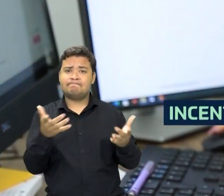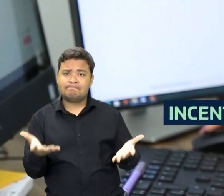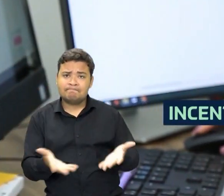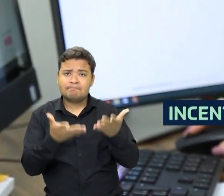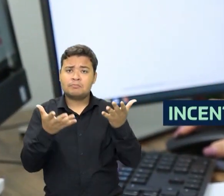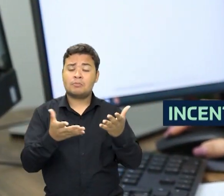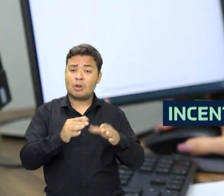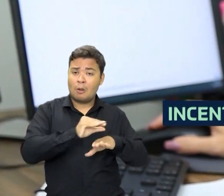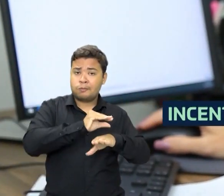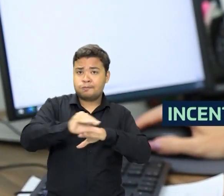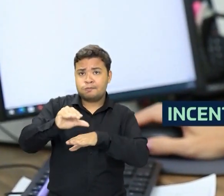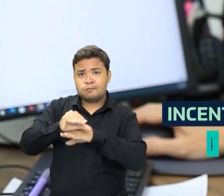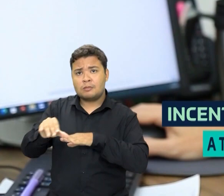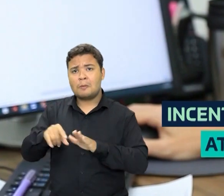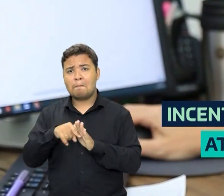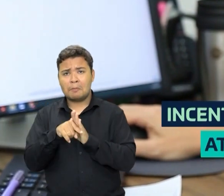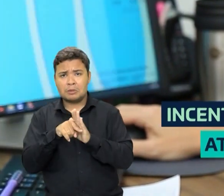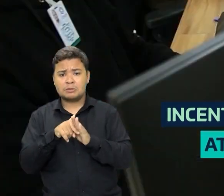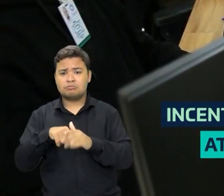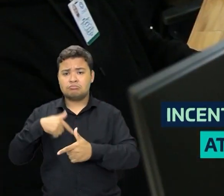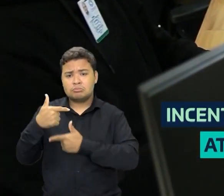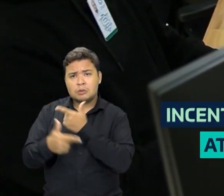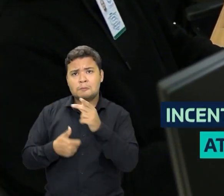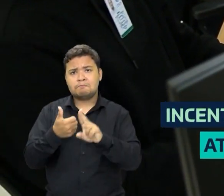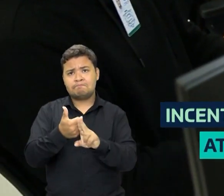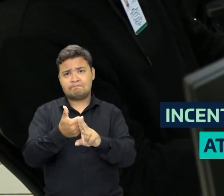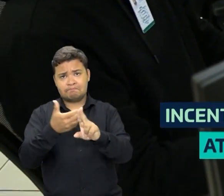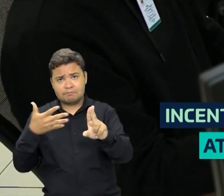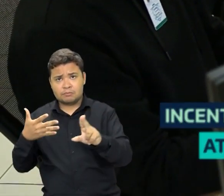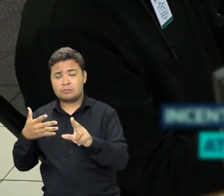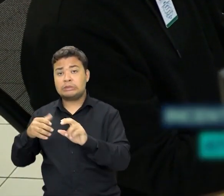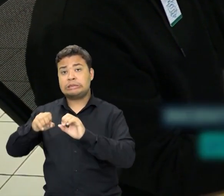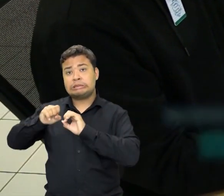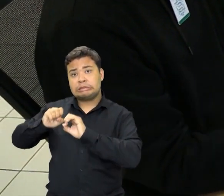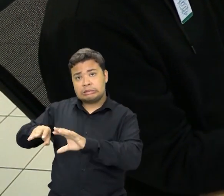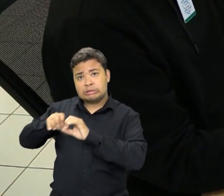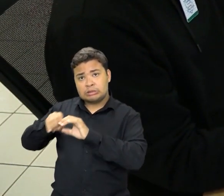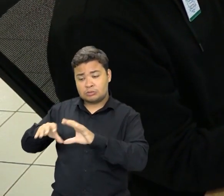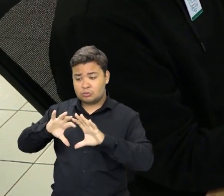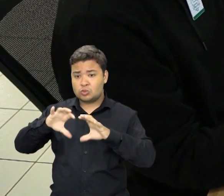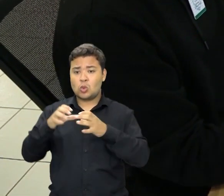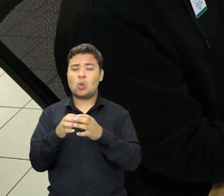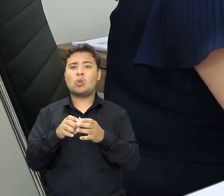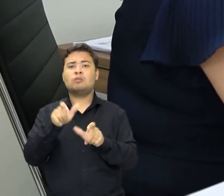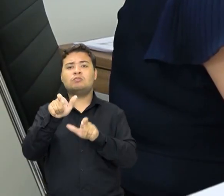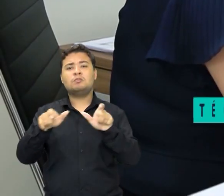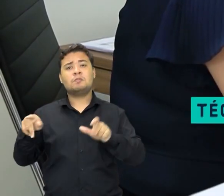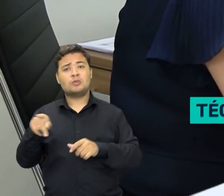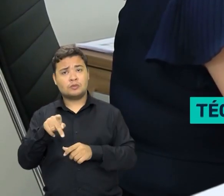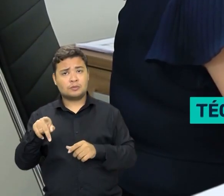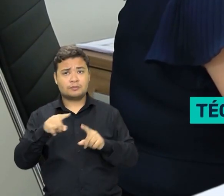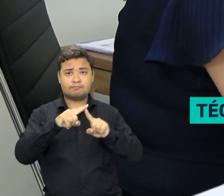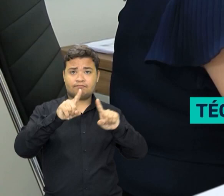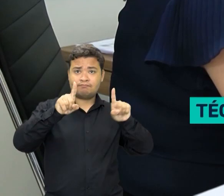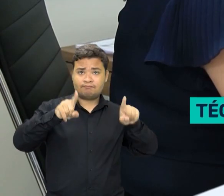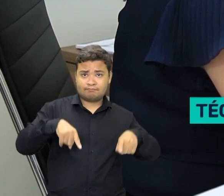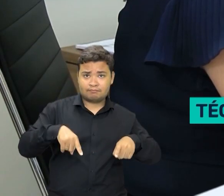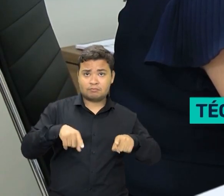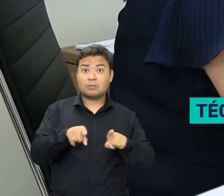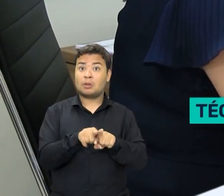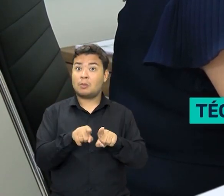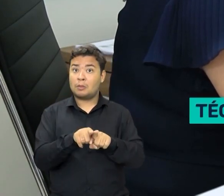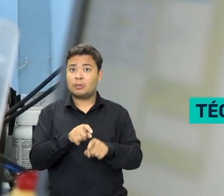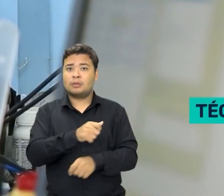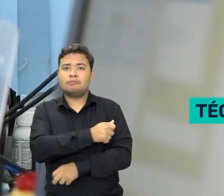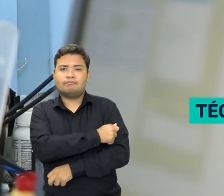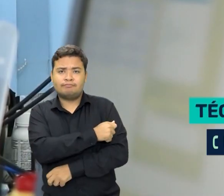e financiamento de pesquisas, atividades de extensão e ensino, junto aos professores, técnicos